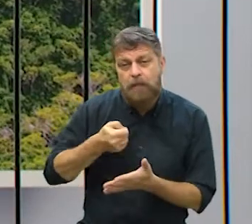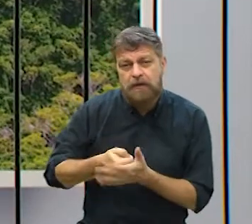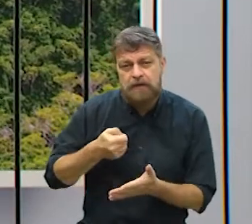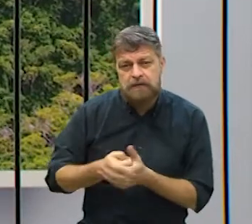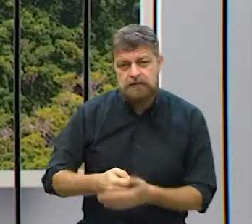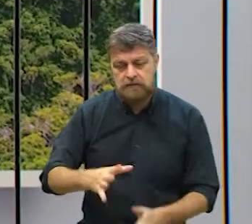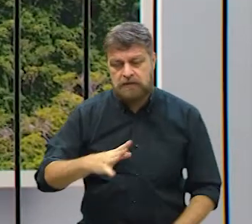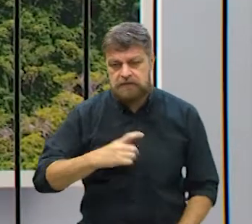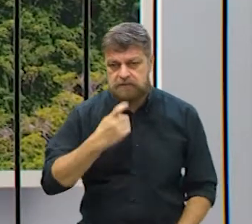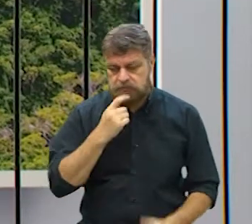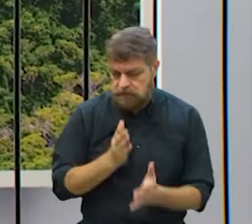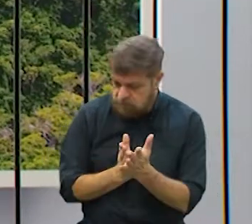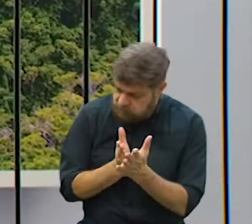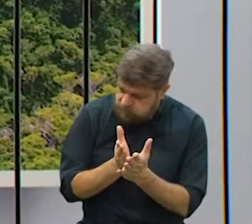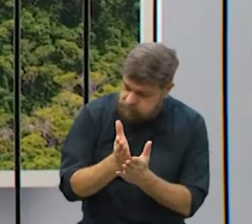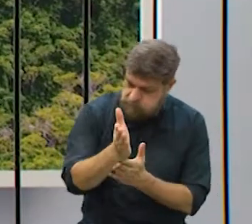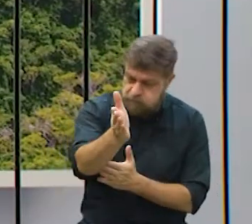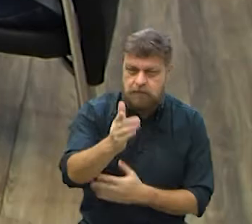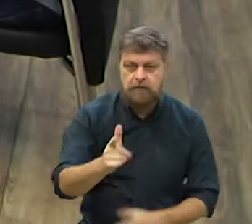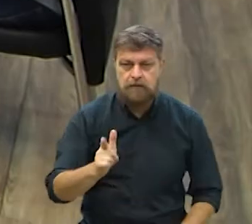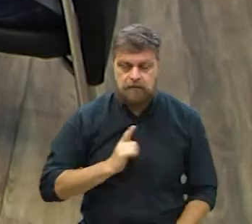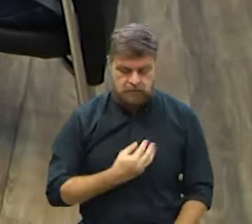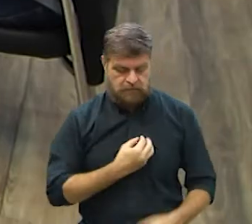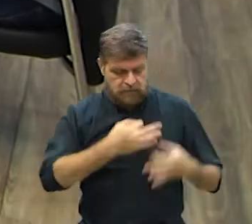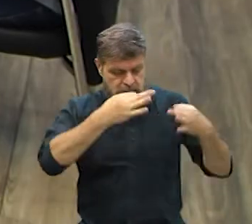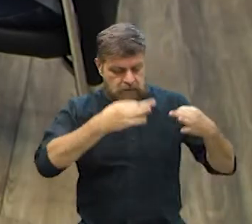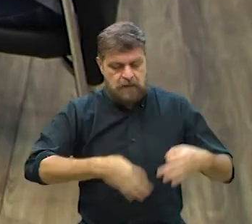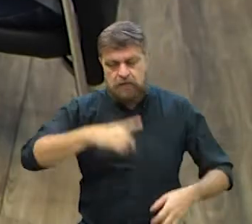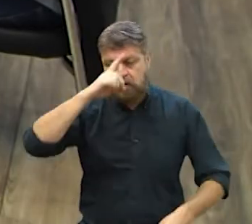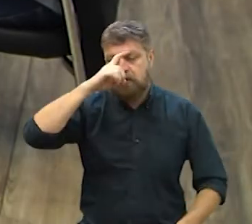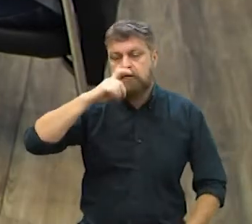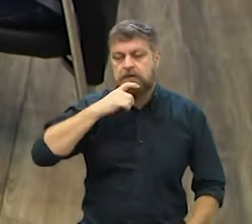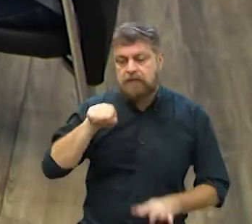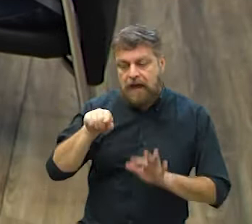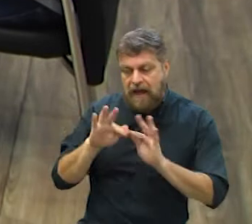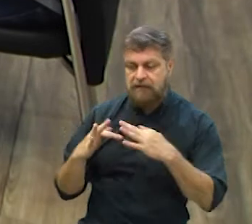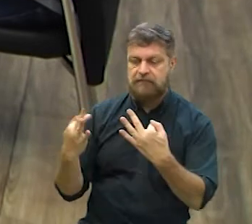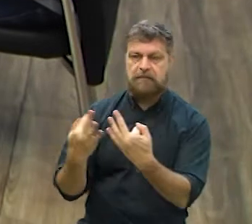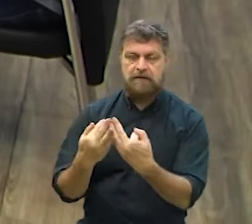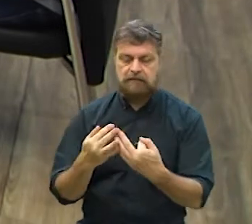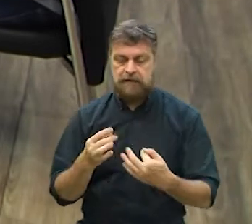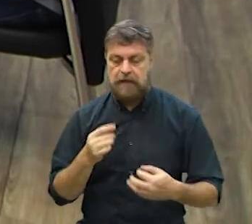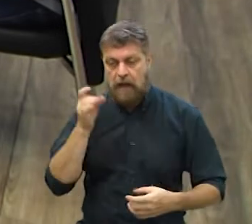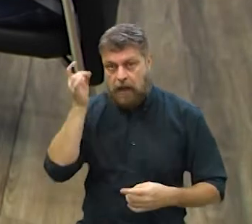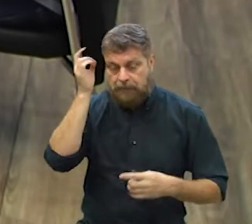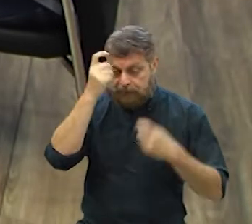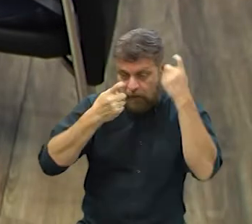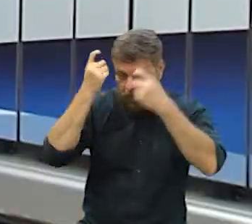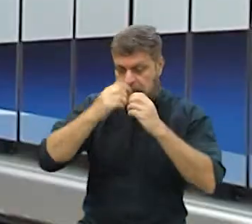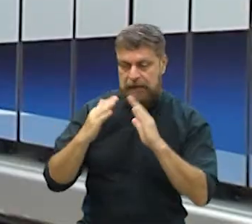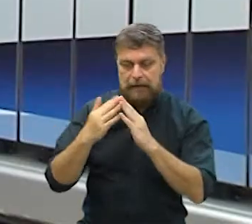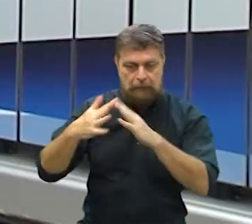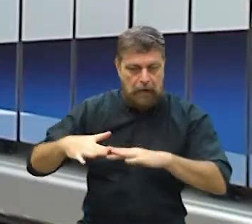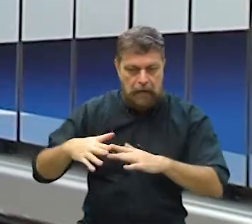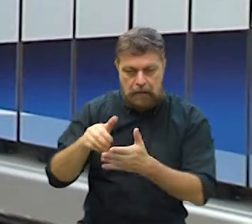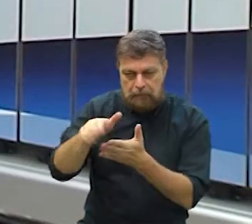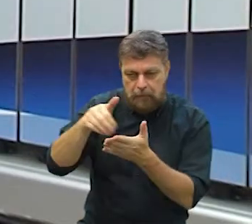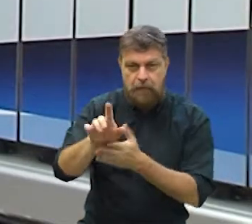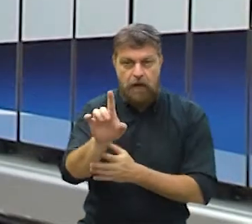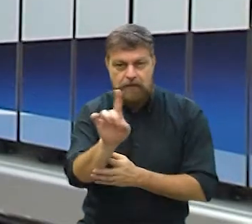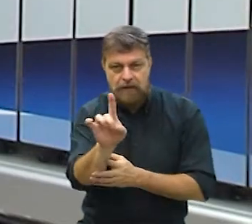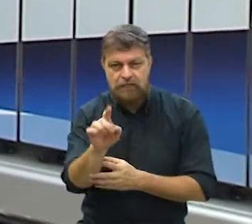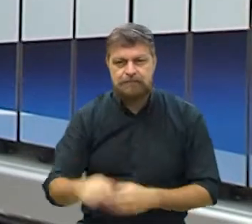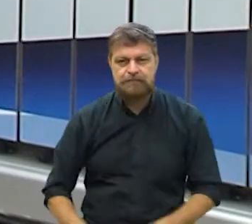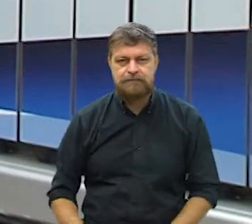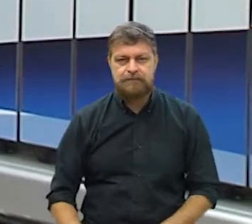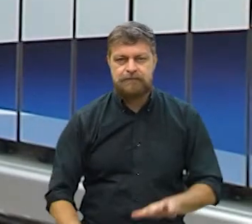as obrigações. É Campinas no trilho certo. Traz dignidade e tranquilidade para essas famílias. Exatamente. Vereador Igor